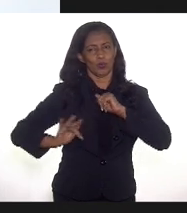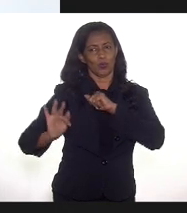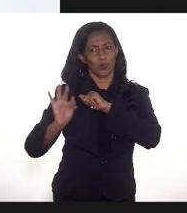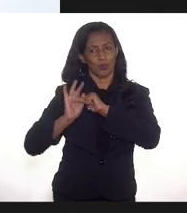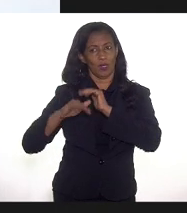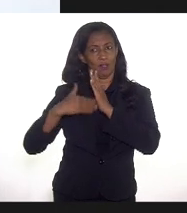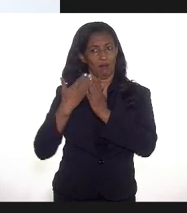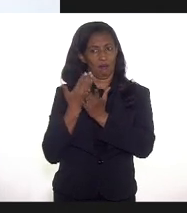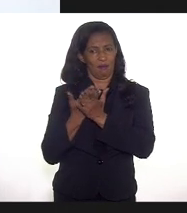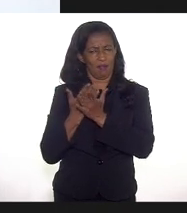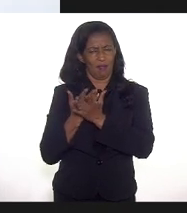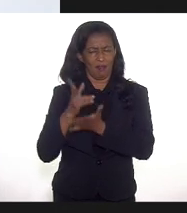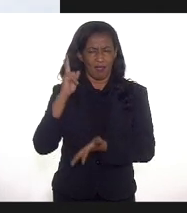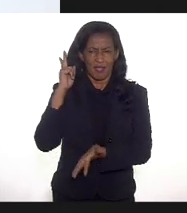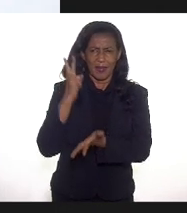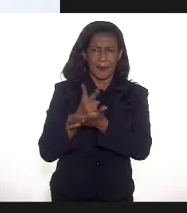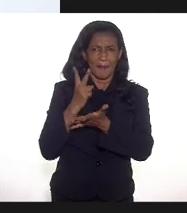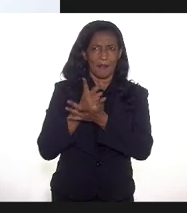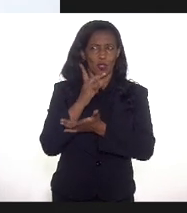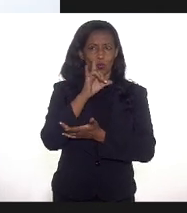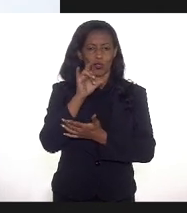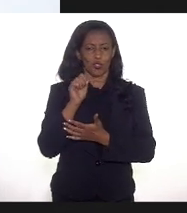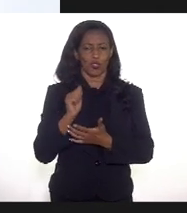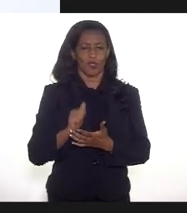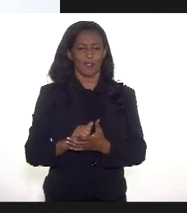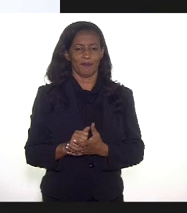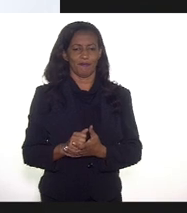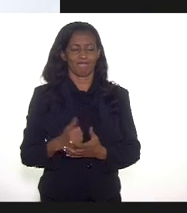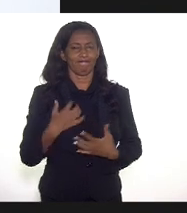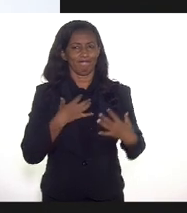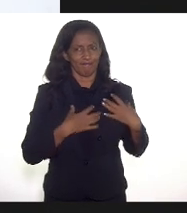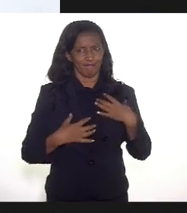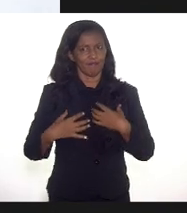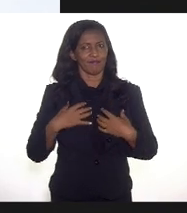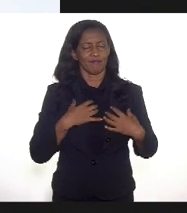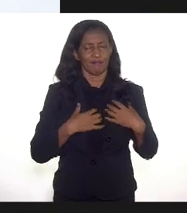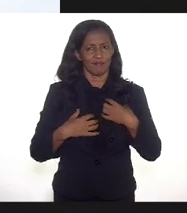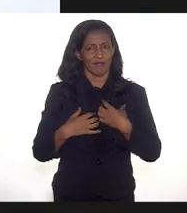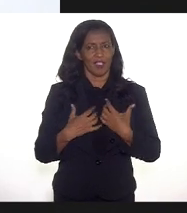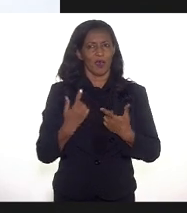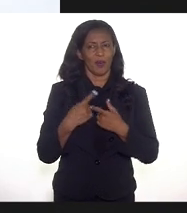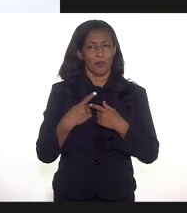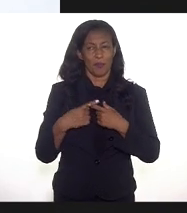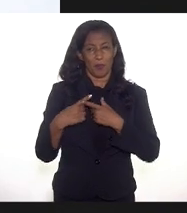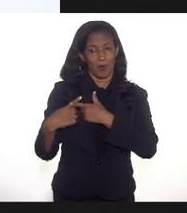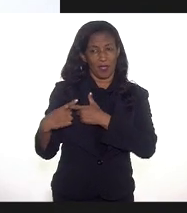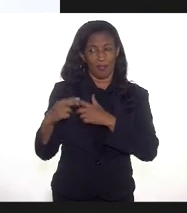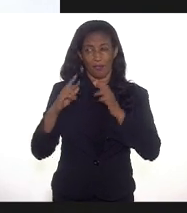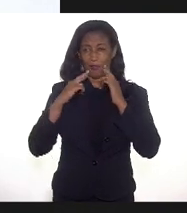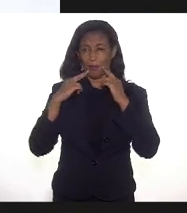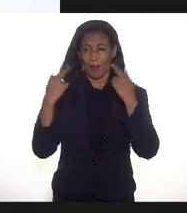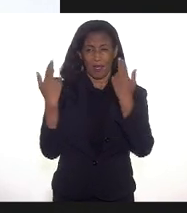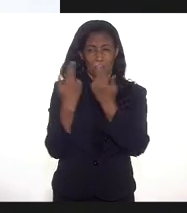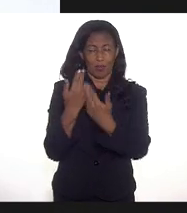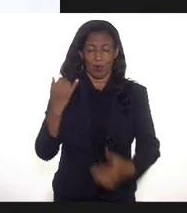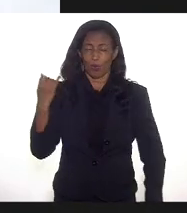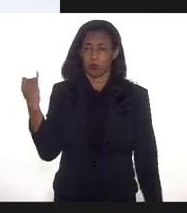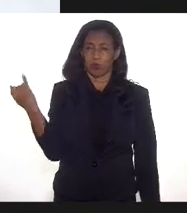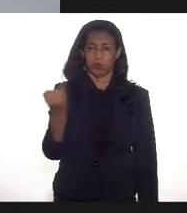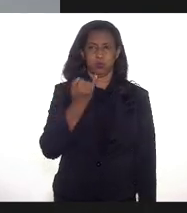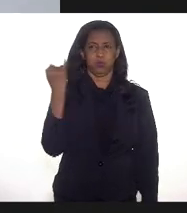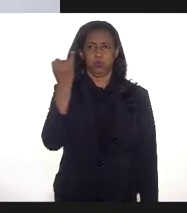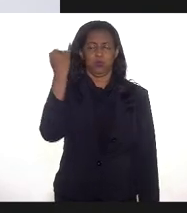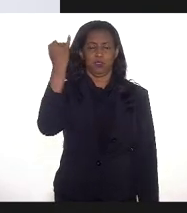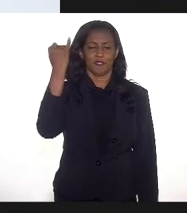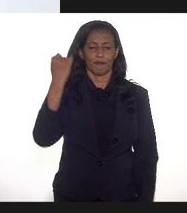Naquela mesma data, mexe um pouco, tá, gente? Porque realmente foi uma audiência emblemática, né? Importantíssima.